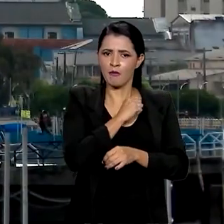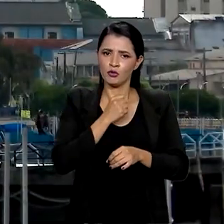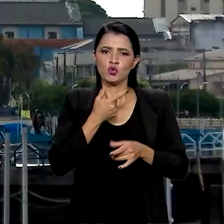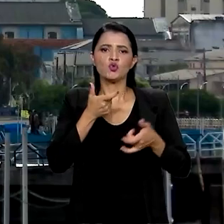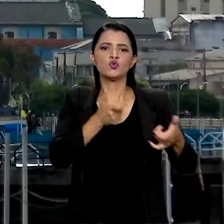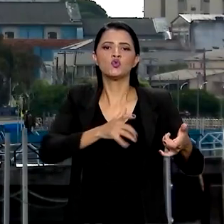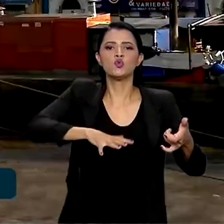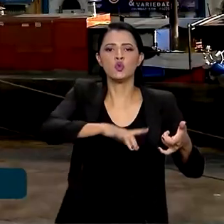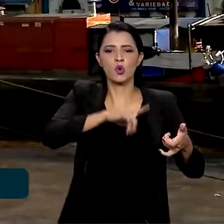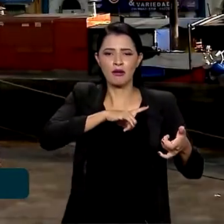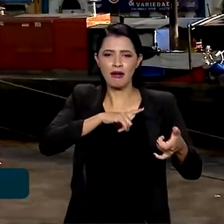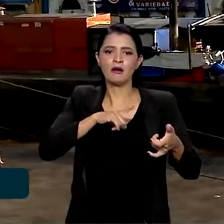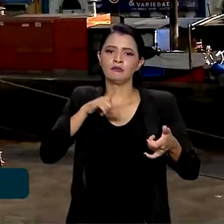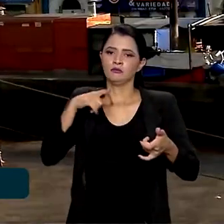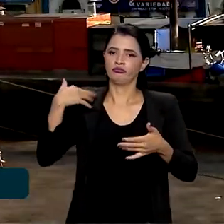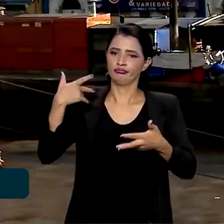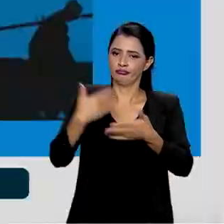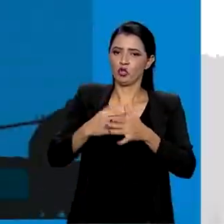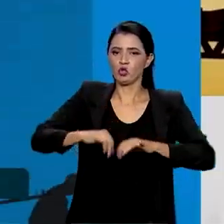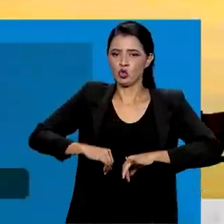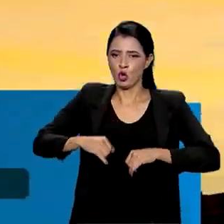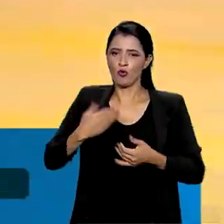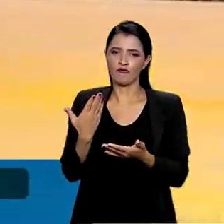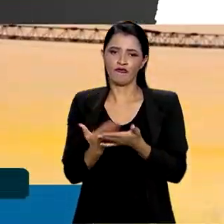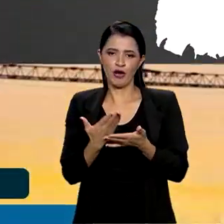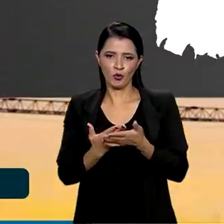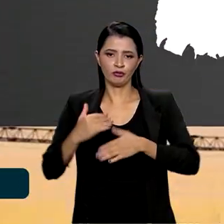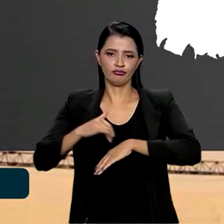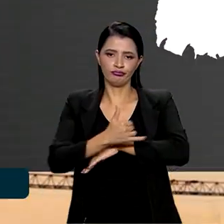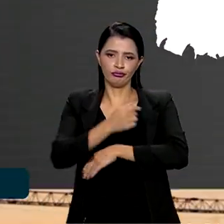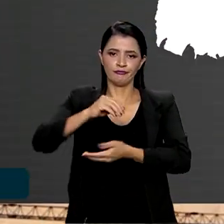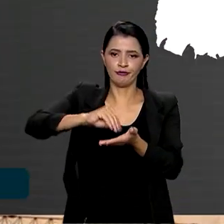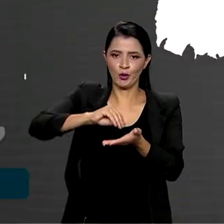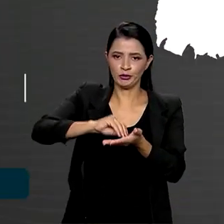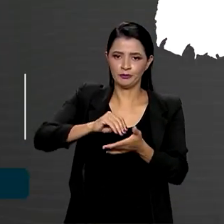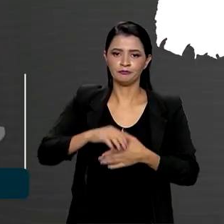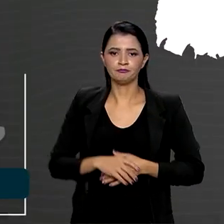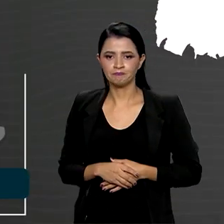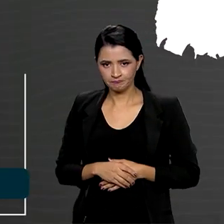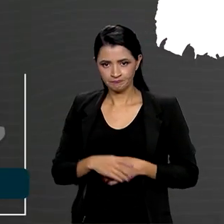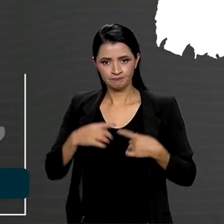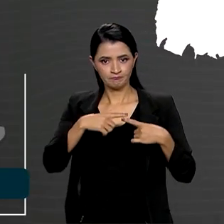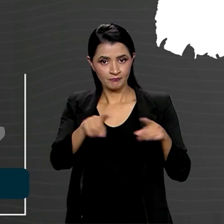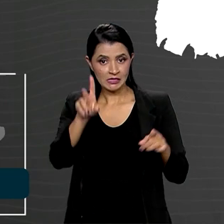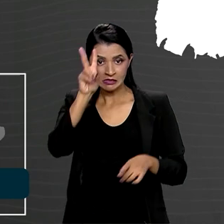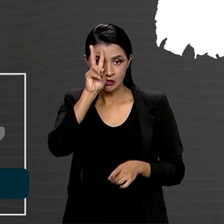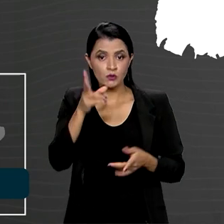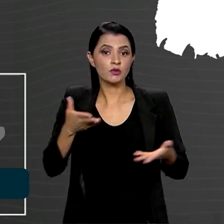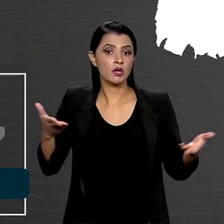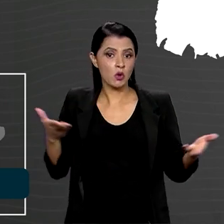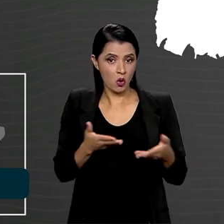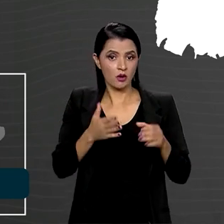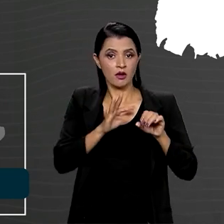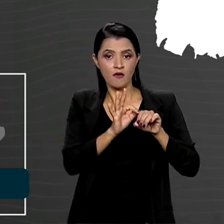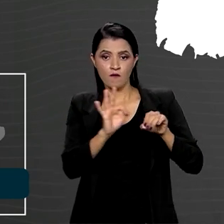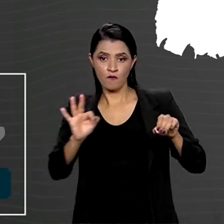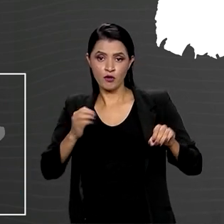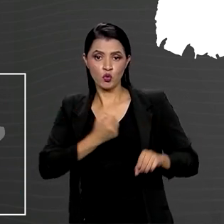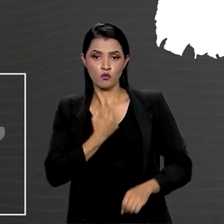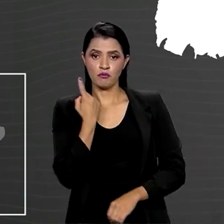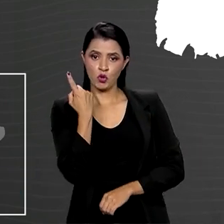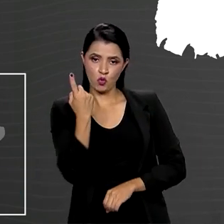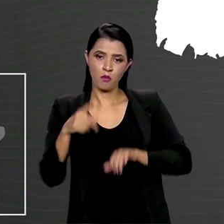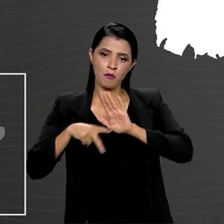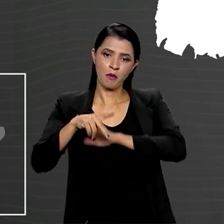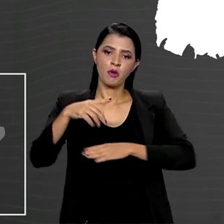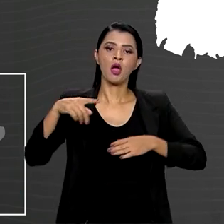que, historicamente, sofre com a falta de infraestrutura. Inaugurada nesta segunda-feira, a Infovia 1, que faz parte do